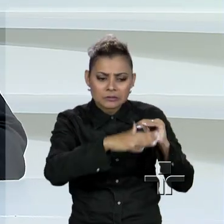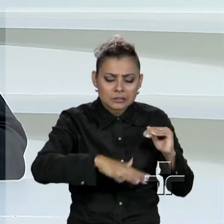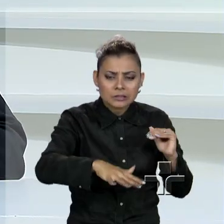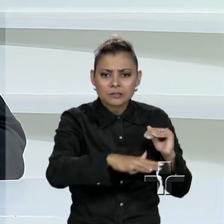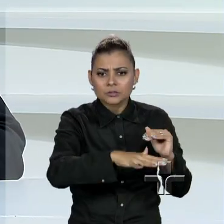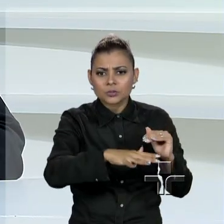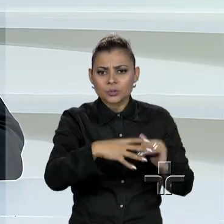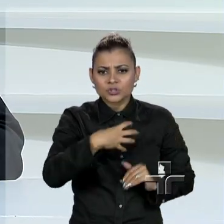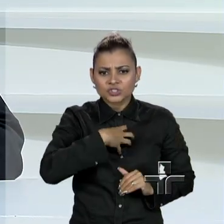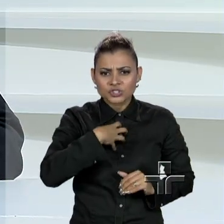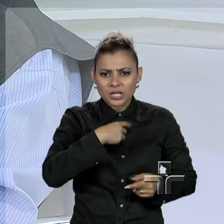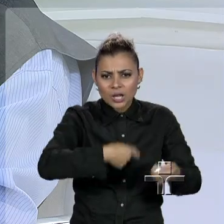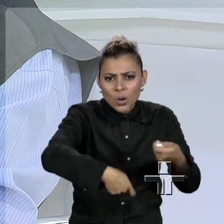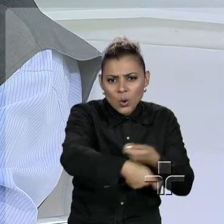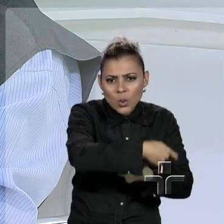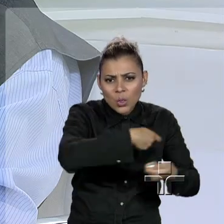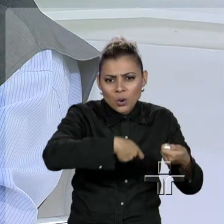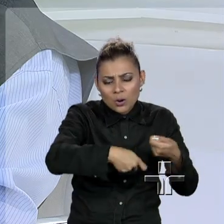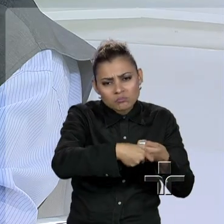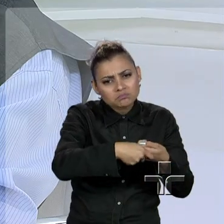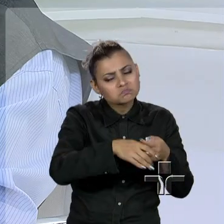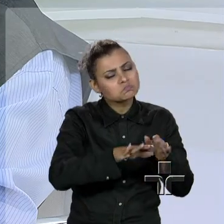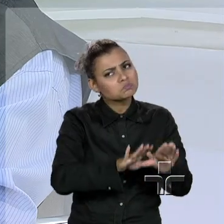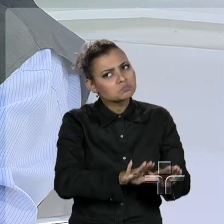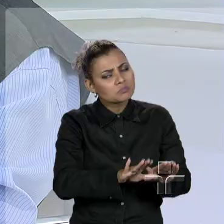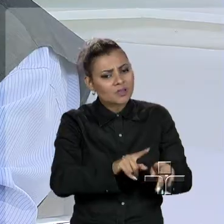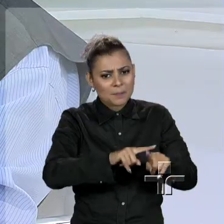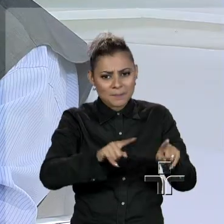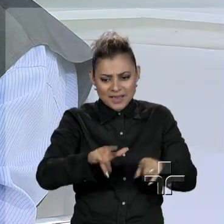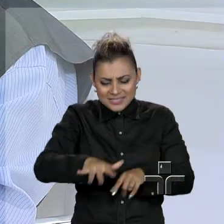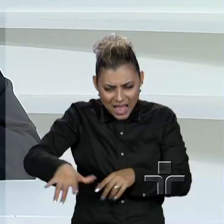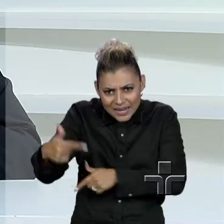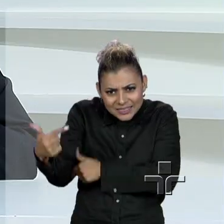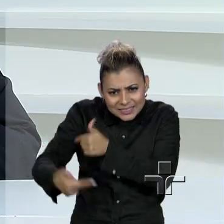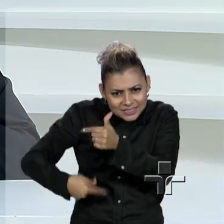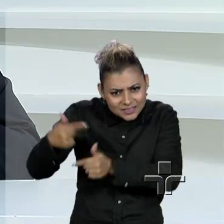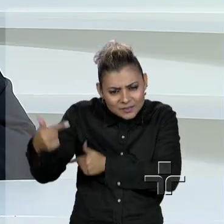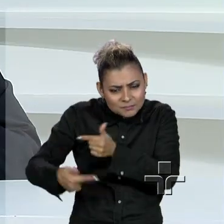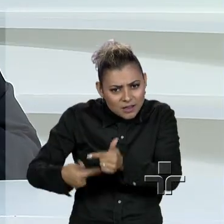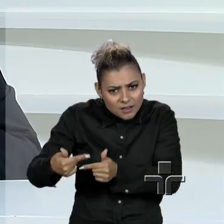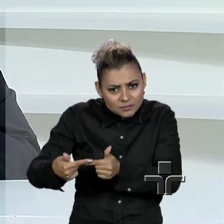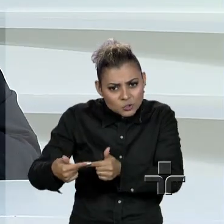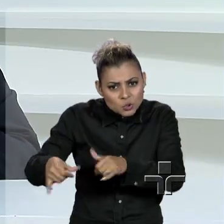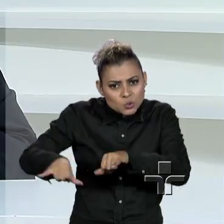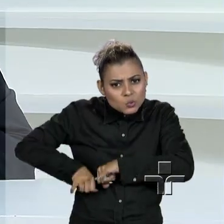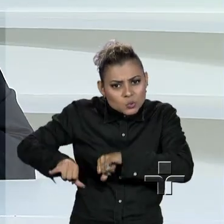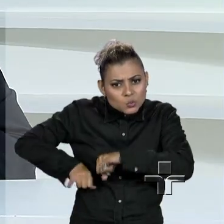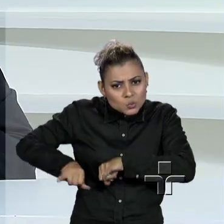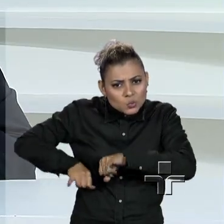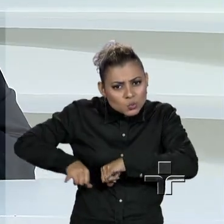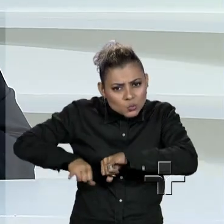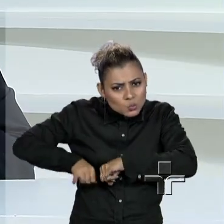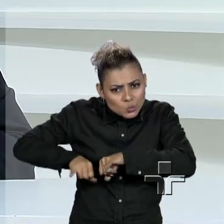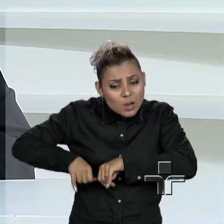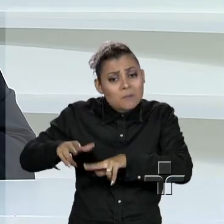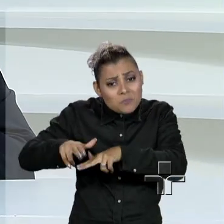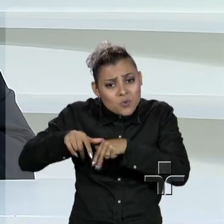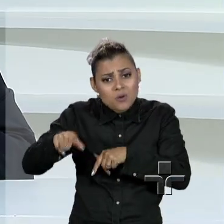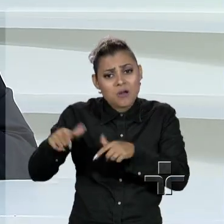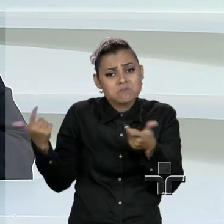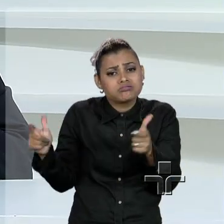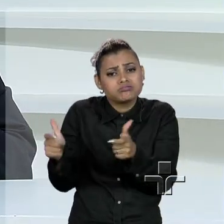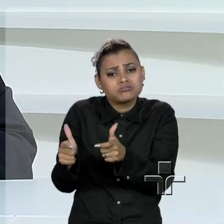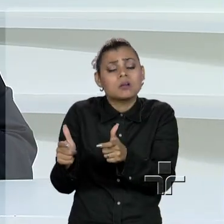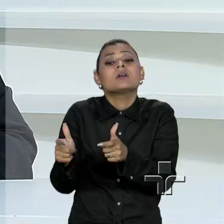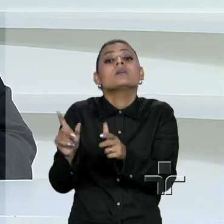mundo econômico, considerando que o mundo do trabalho está sofrendo uma profundíssima